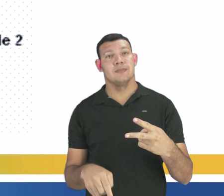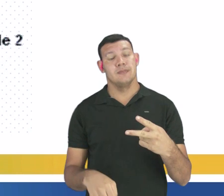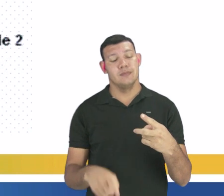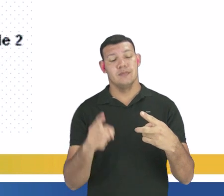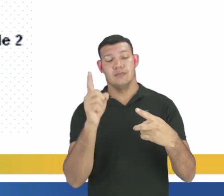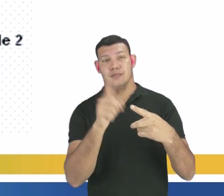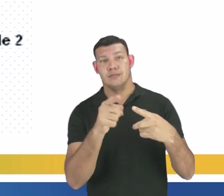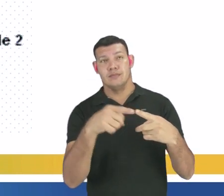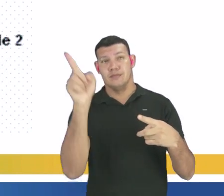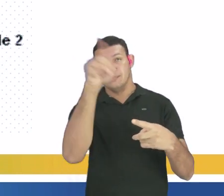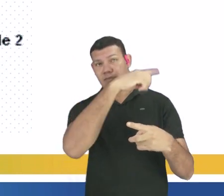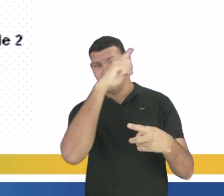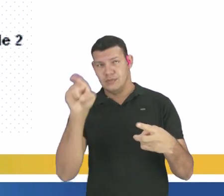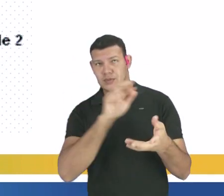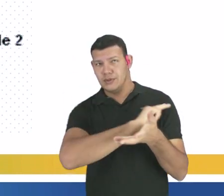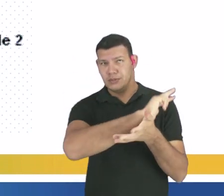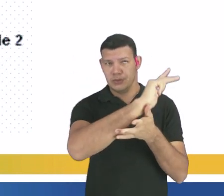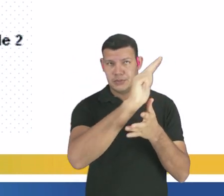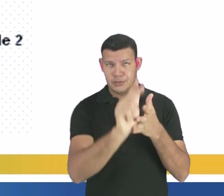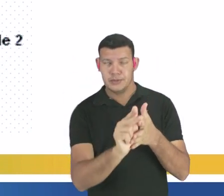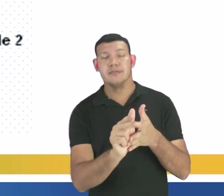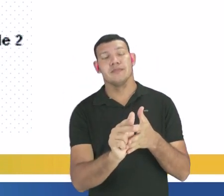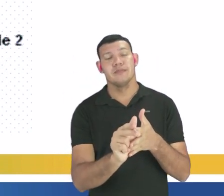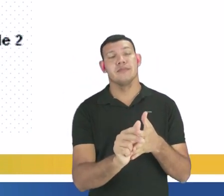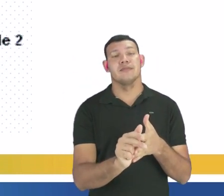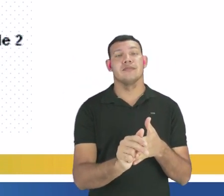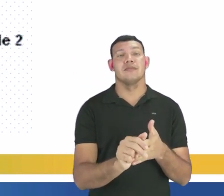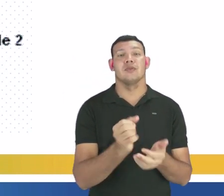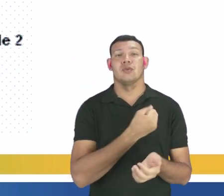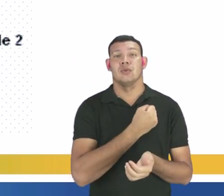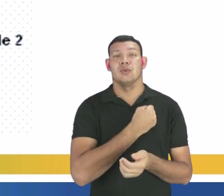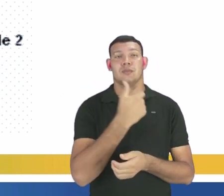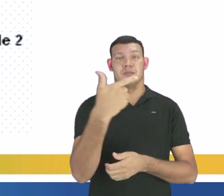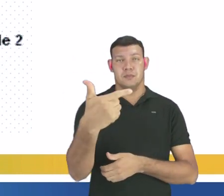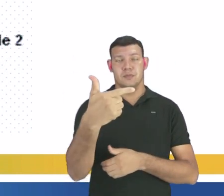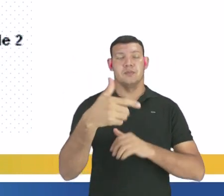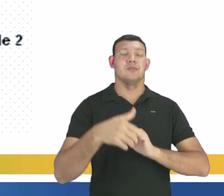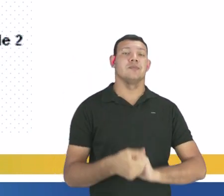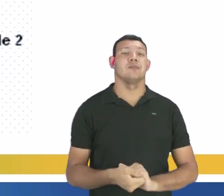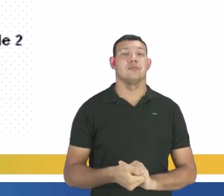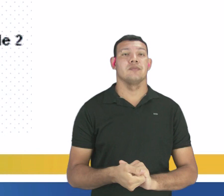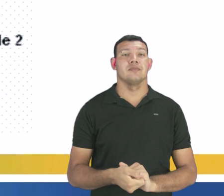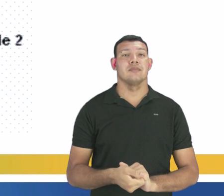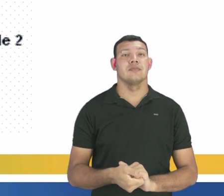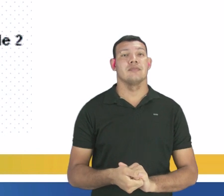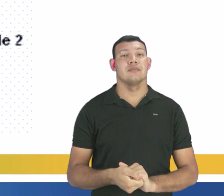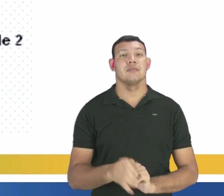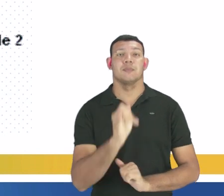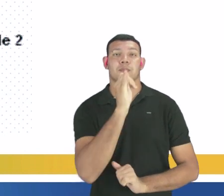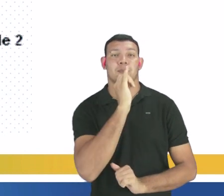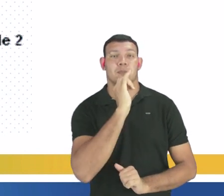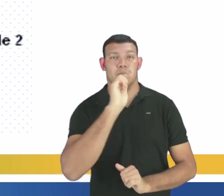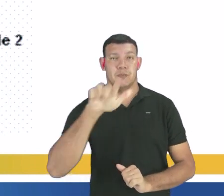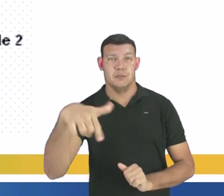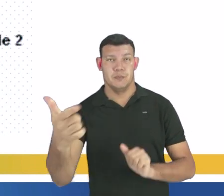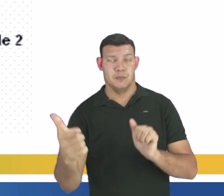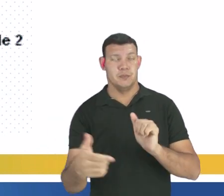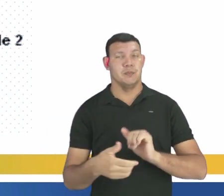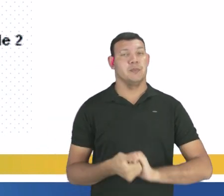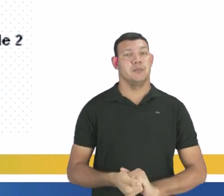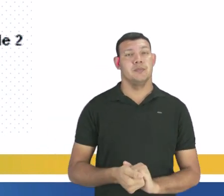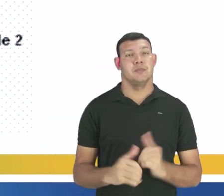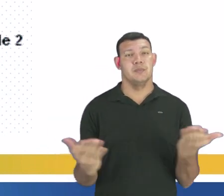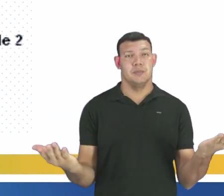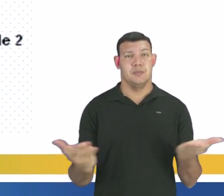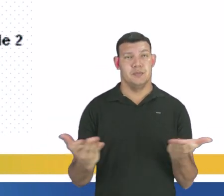raiz nula de multiplicidade 2. Tudo bem? Observe mais um exemplo.